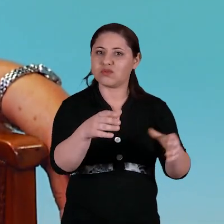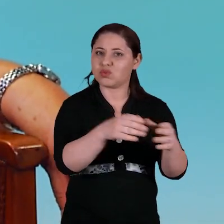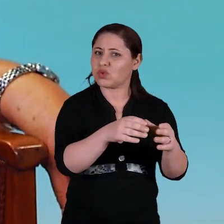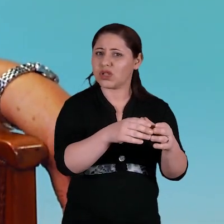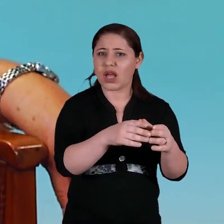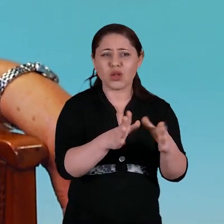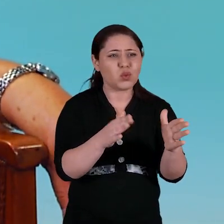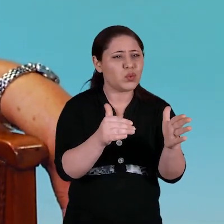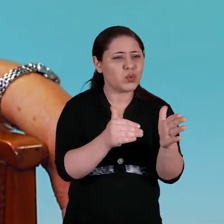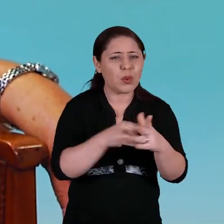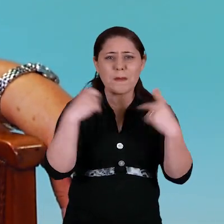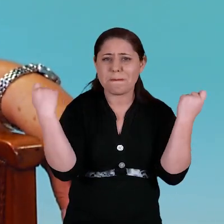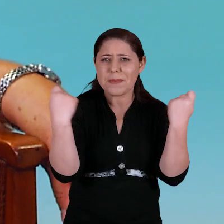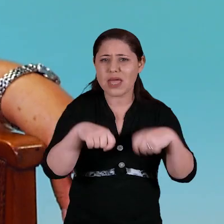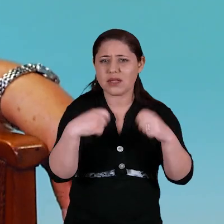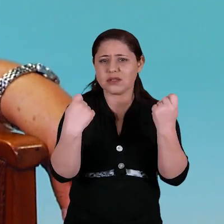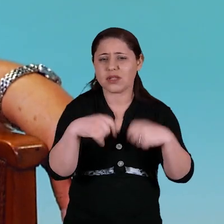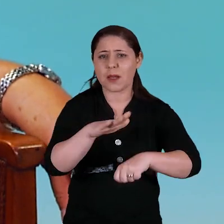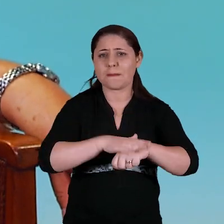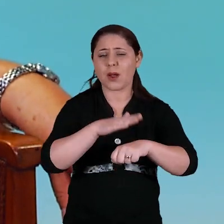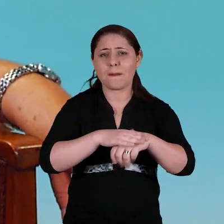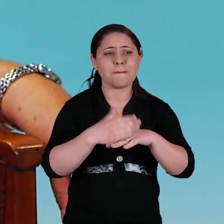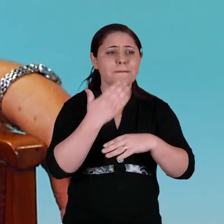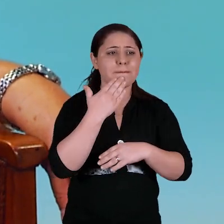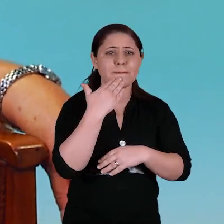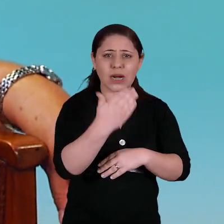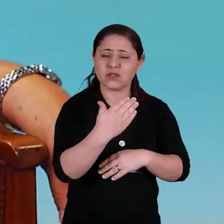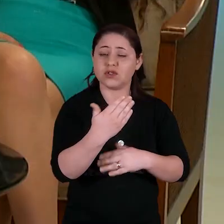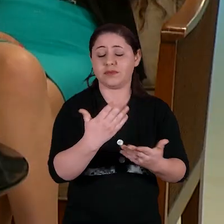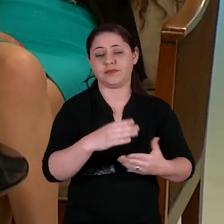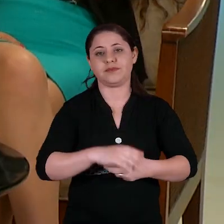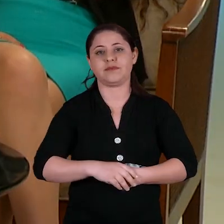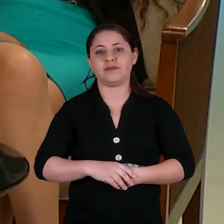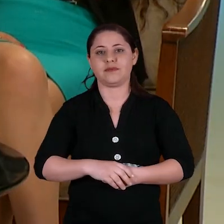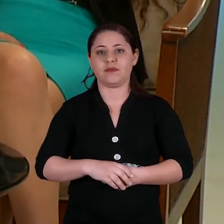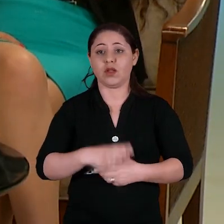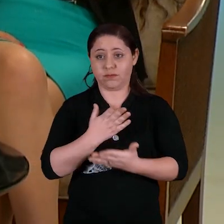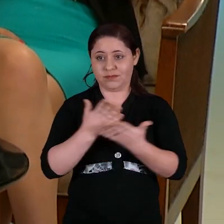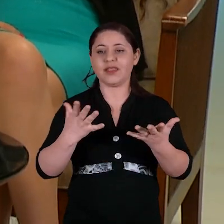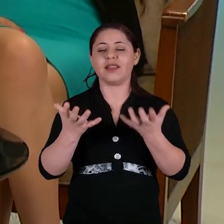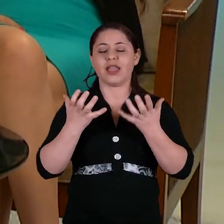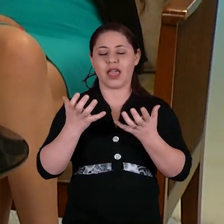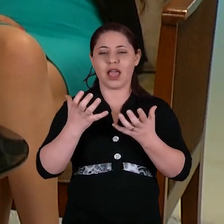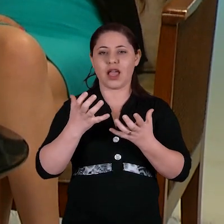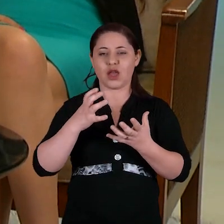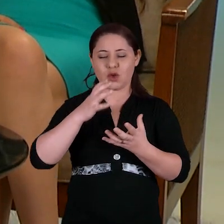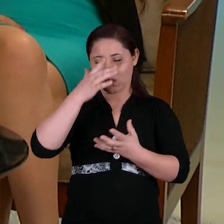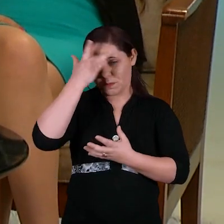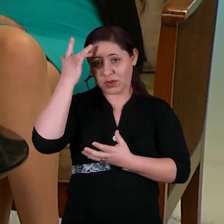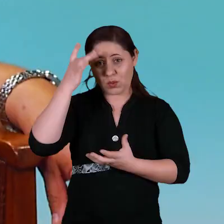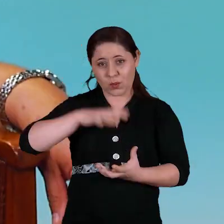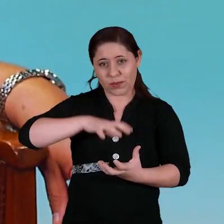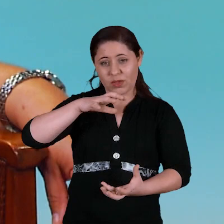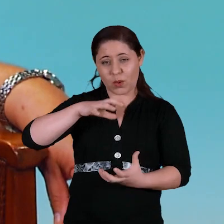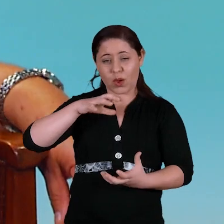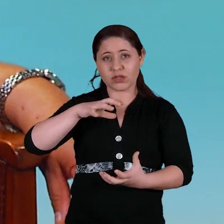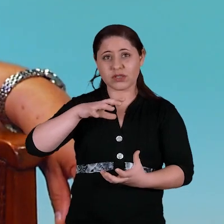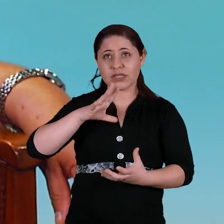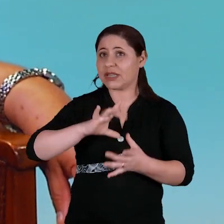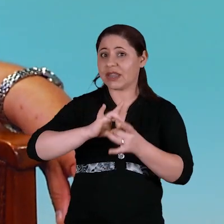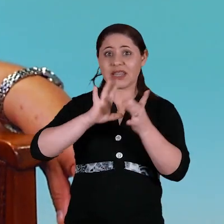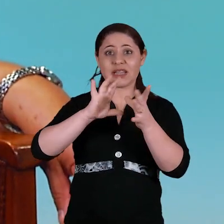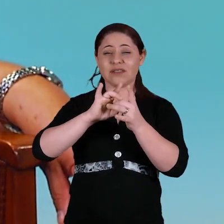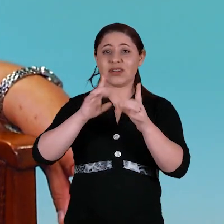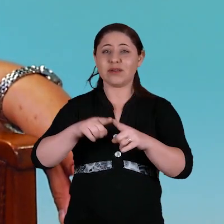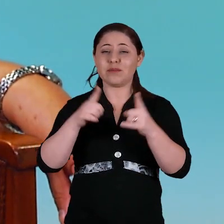último da necessidade. Ele vai lá para pedir, para buscar. A gente quer que o idoso seja independente. Sim, independente, mas não